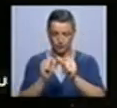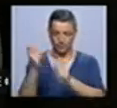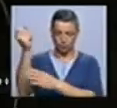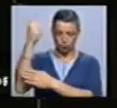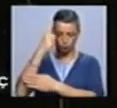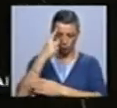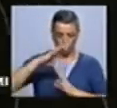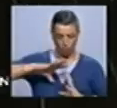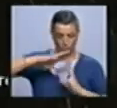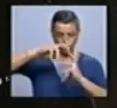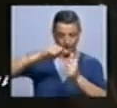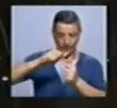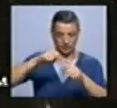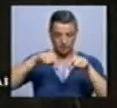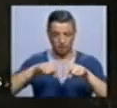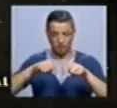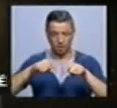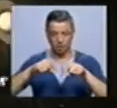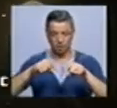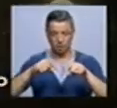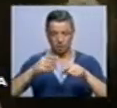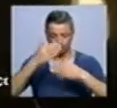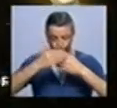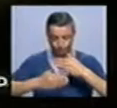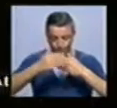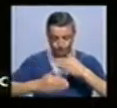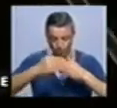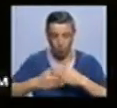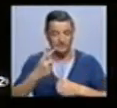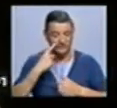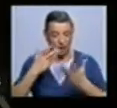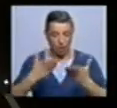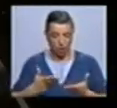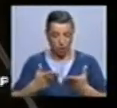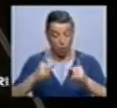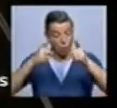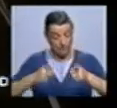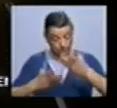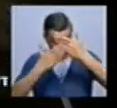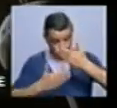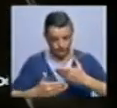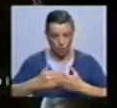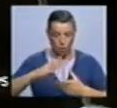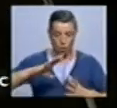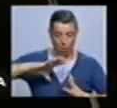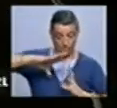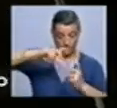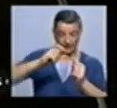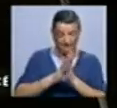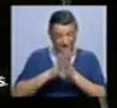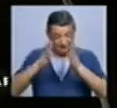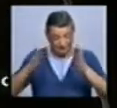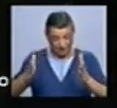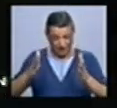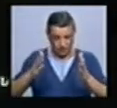planetas, como nós os conhecemos hoje, não estavam alinhados como nós os conhecemos agora. Não. No início, os planetas gigantes e gasosos migraram